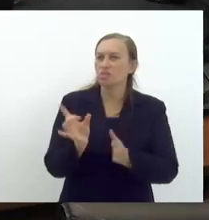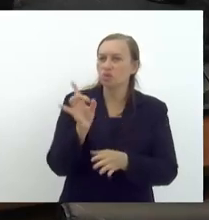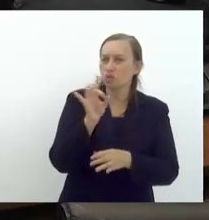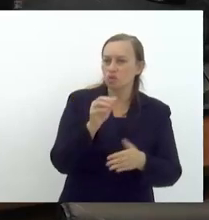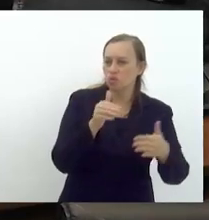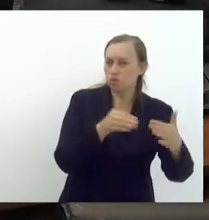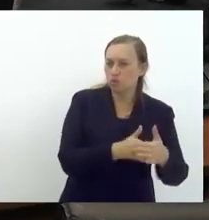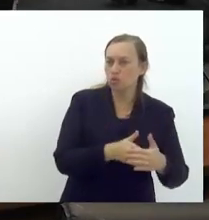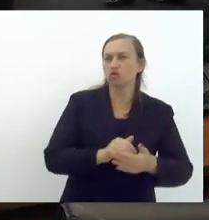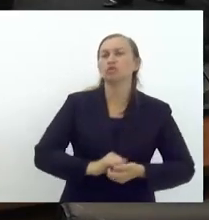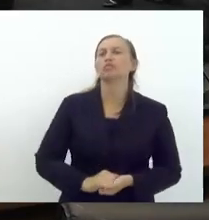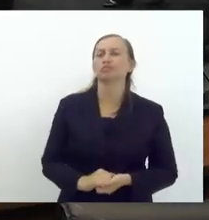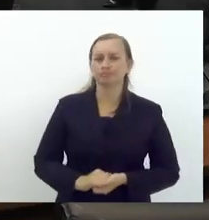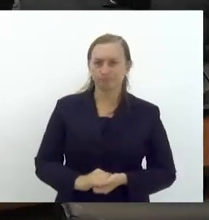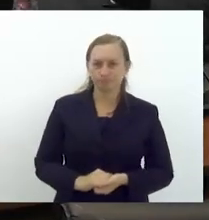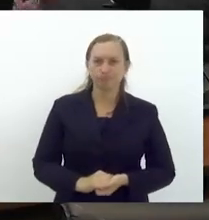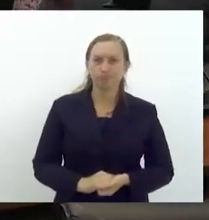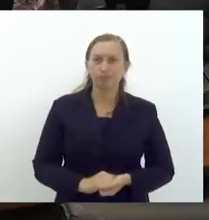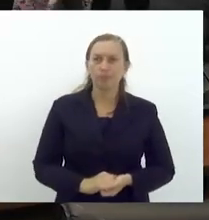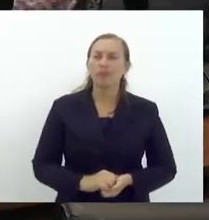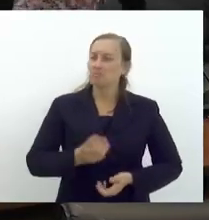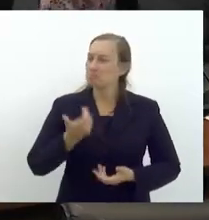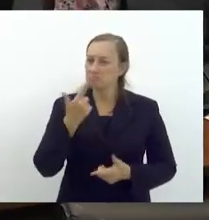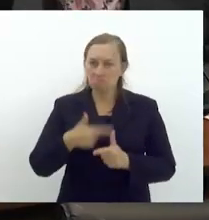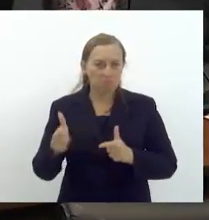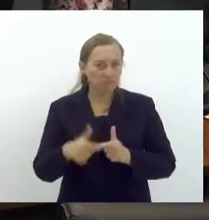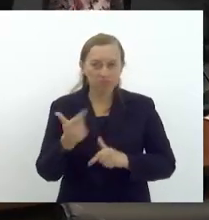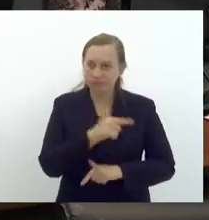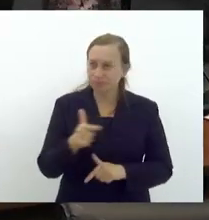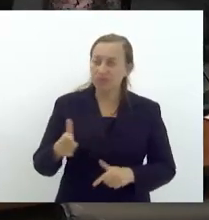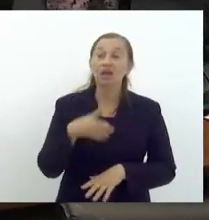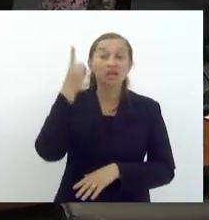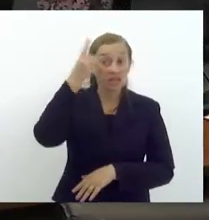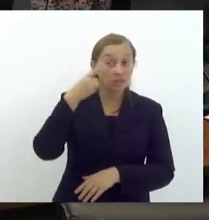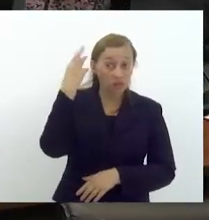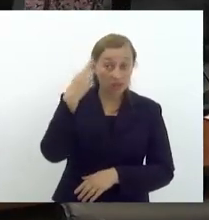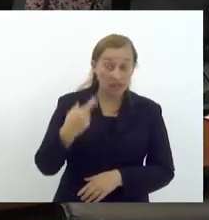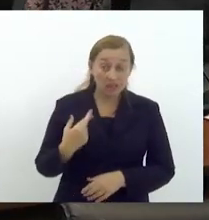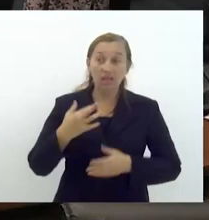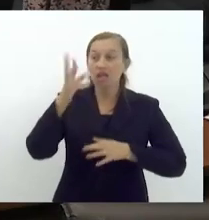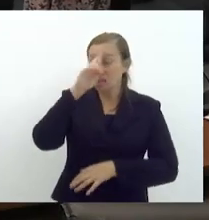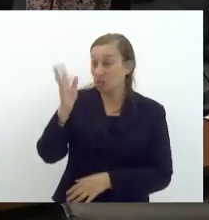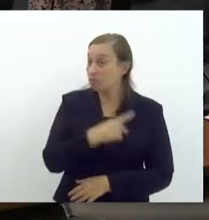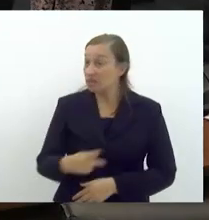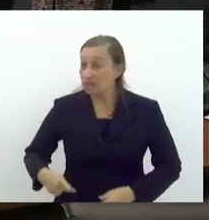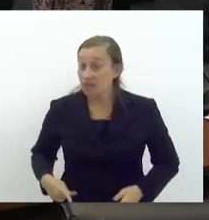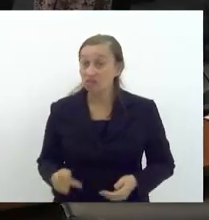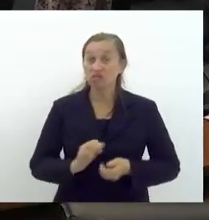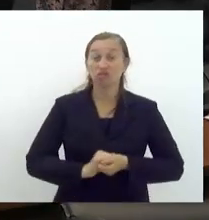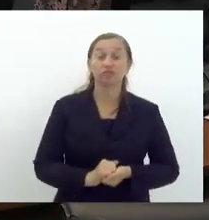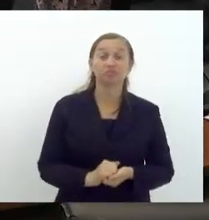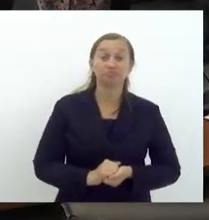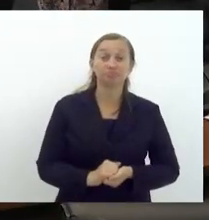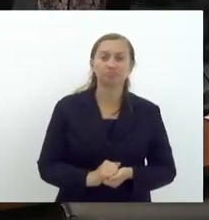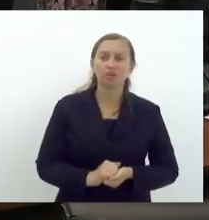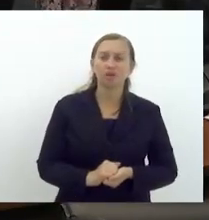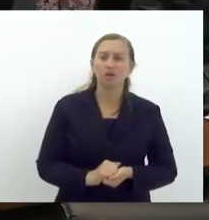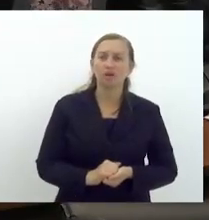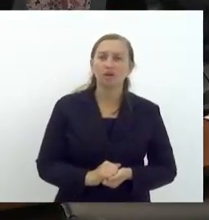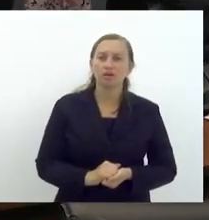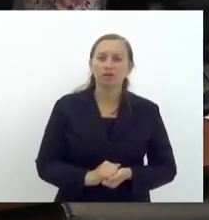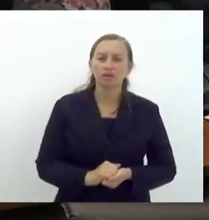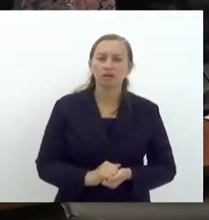o fundo e o supera por último Sem problema Deputado Renato Souza por favor enquanto